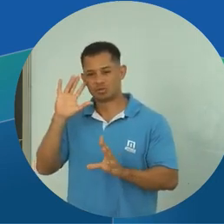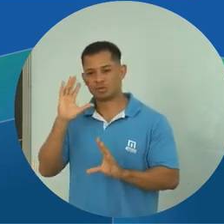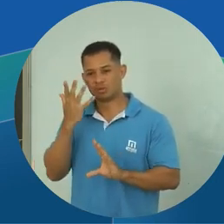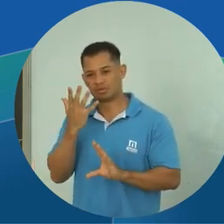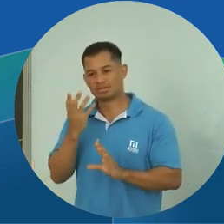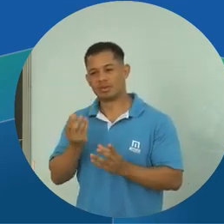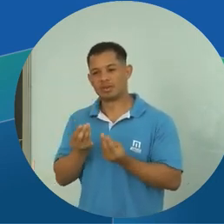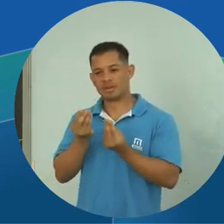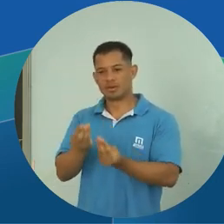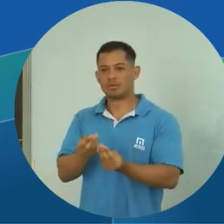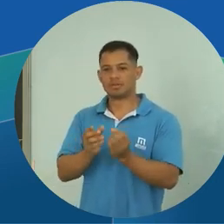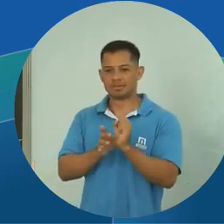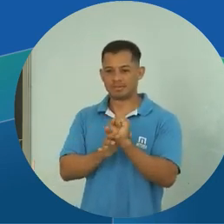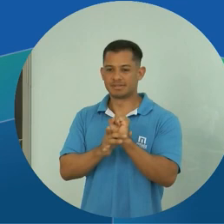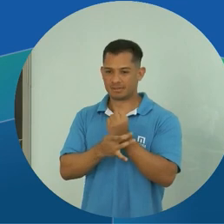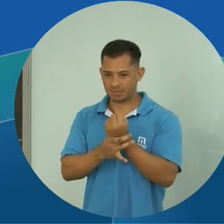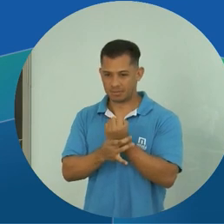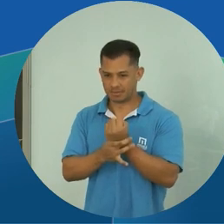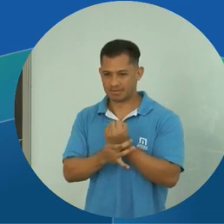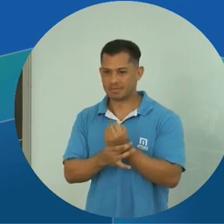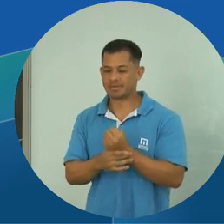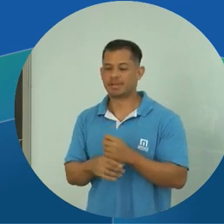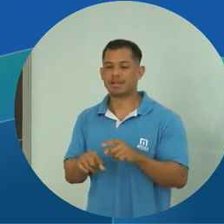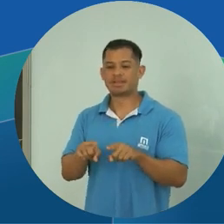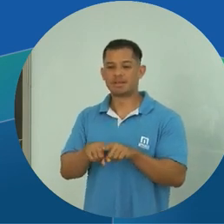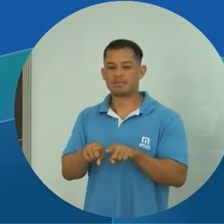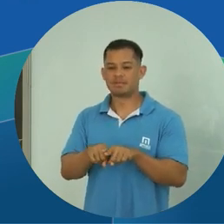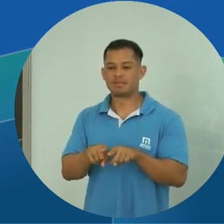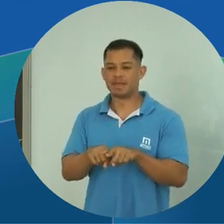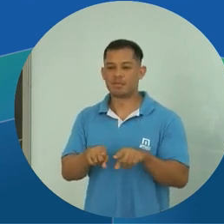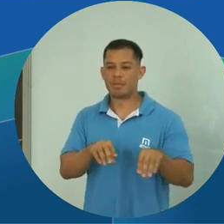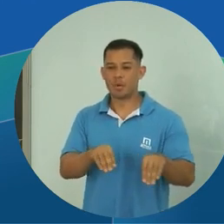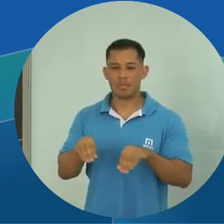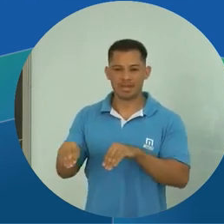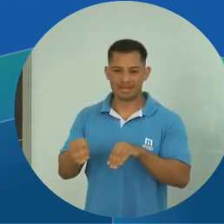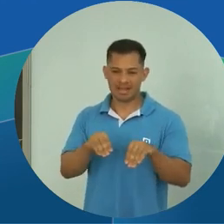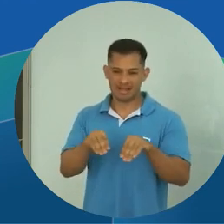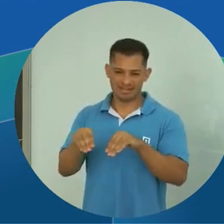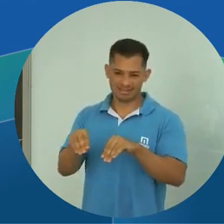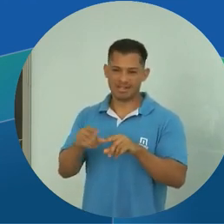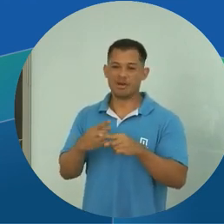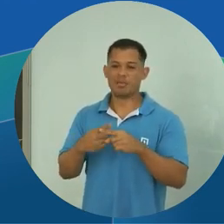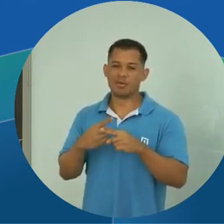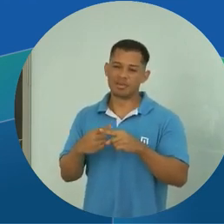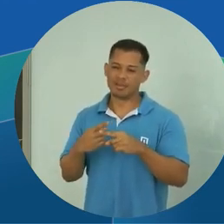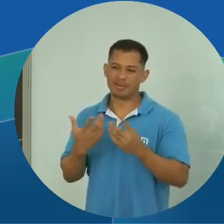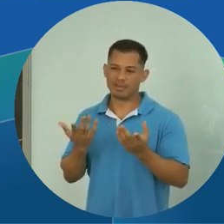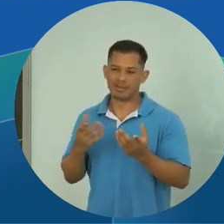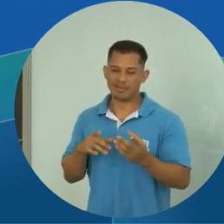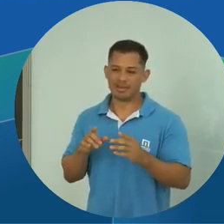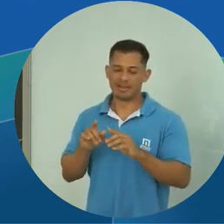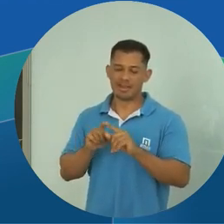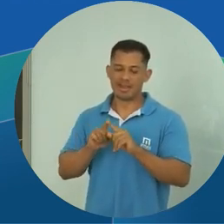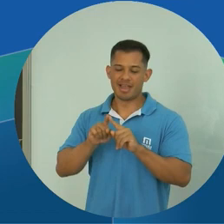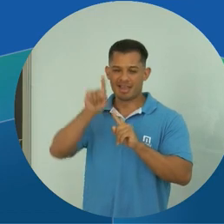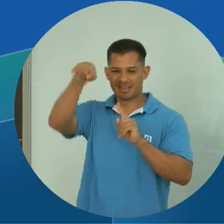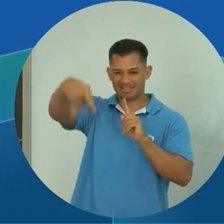trouxe segurança, em primeiro lugar, né? Uma mobilidade muito grande, porque esses guindastes apoiavam também carga, descarga